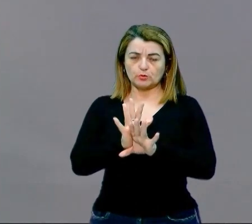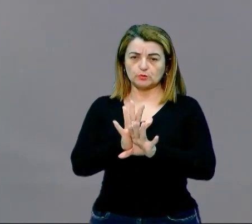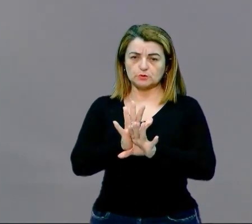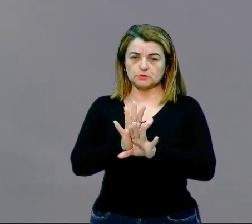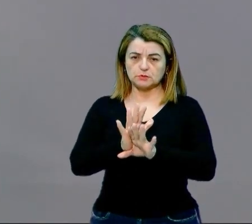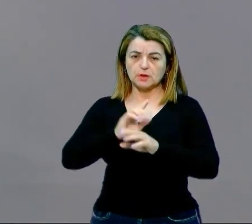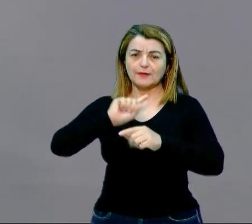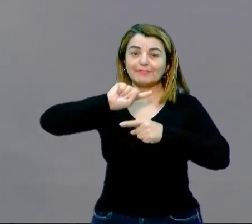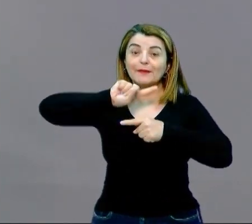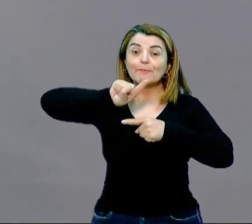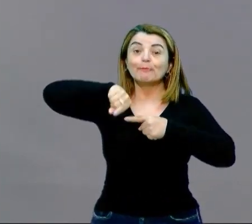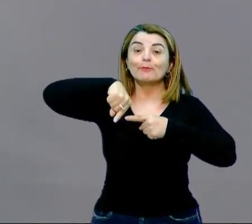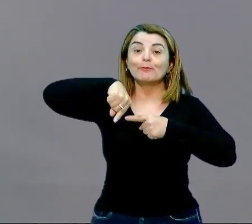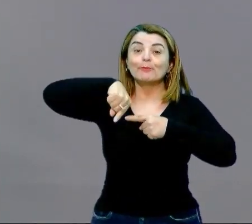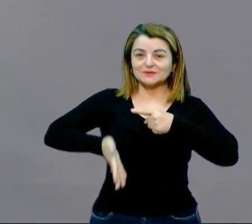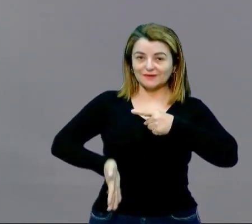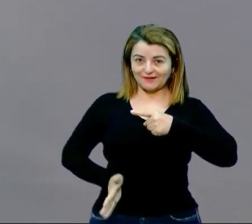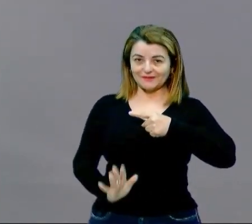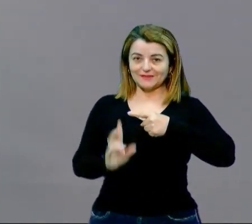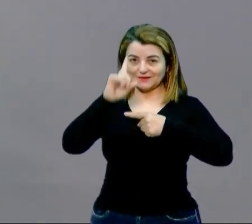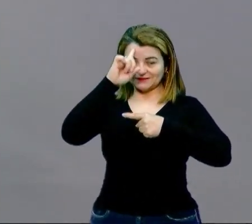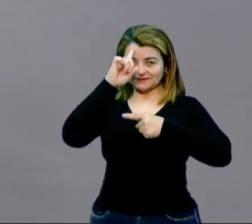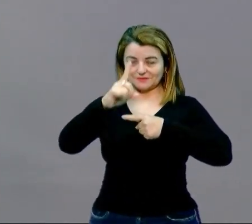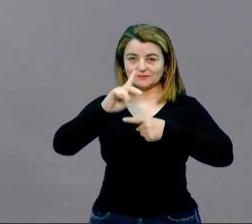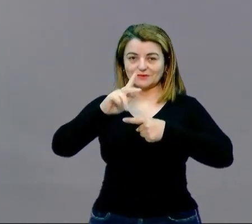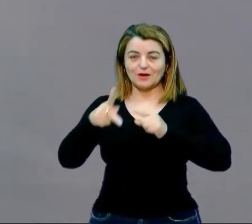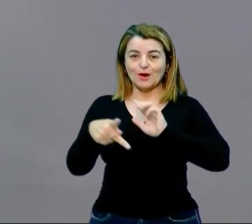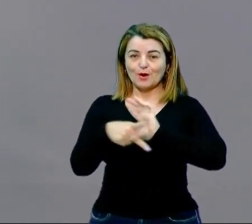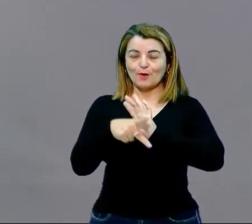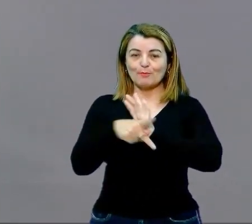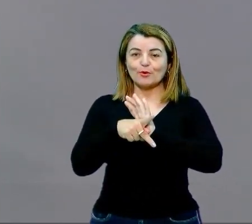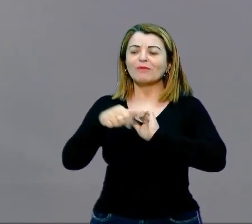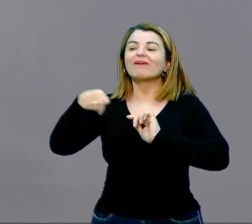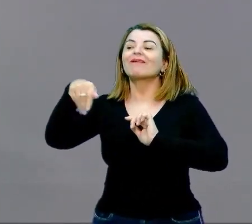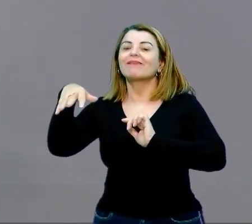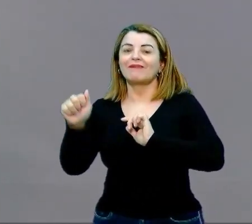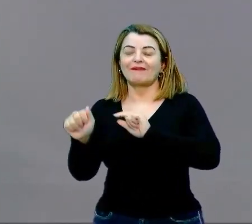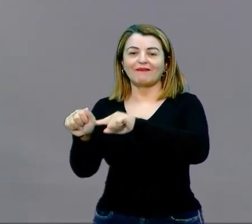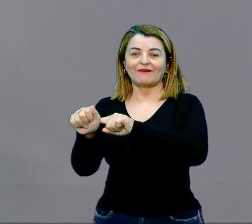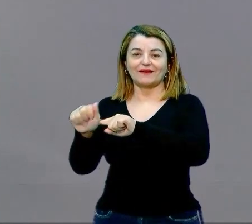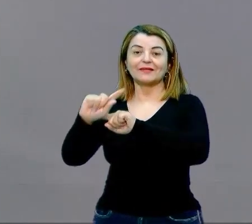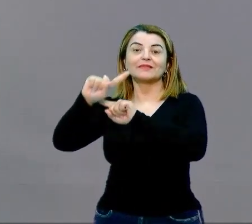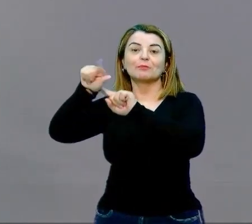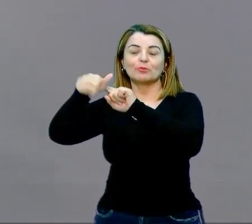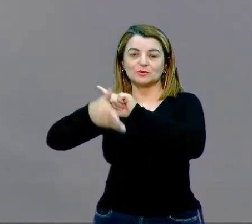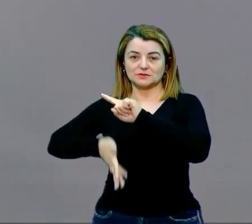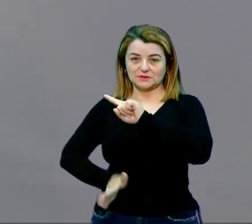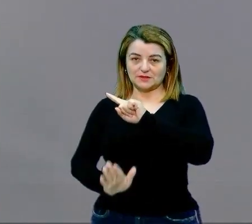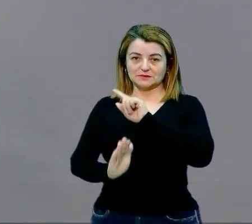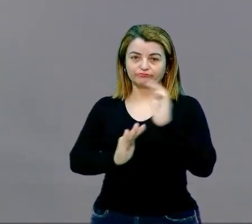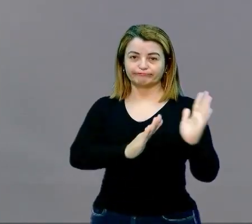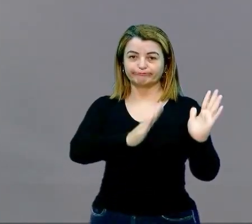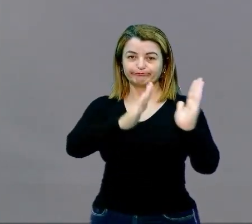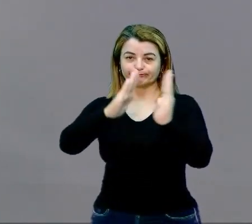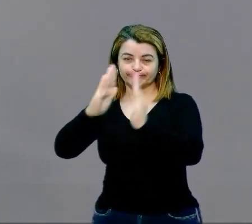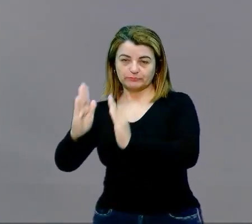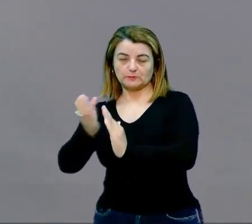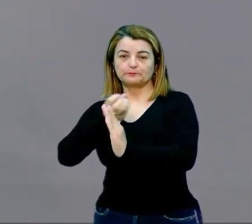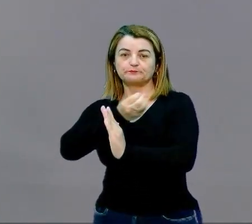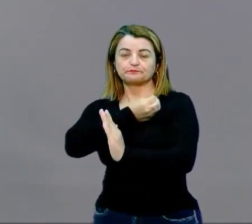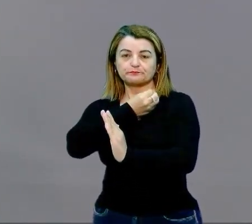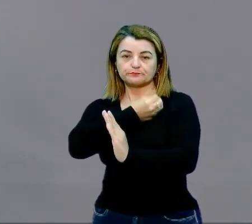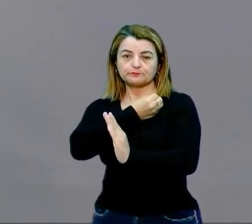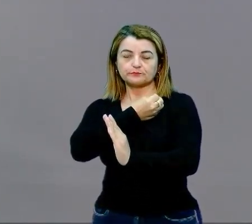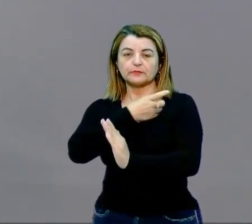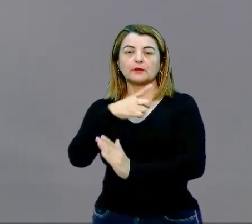decide depois que nasce. O homem, ele vai dar a sua própria definição no decorrer da vida. Então, nós temos aí